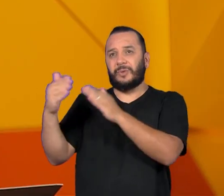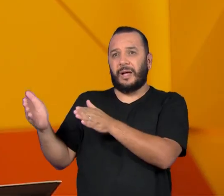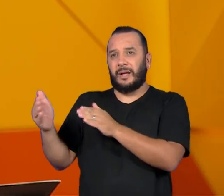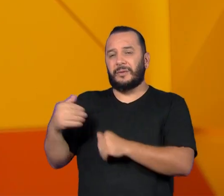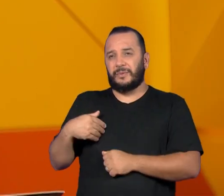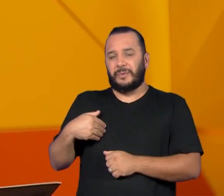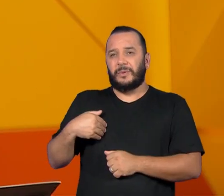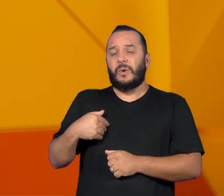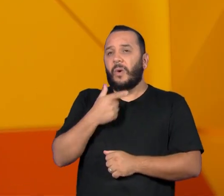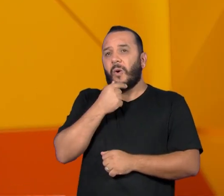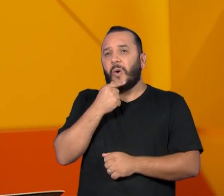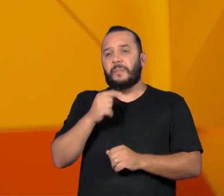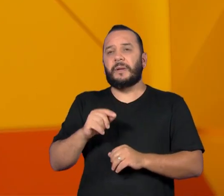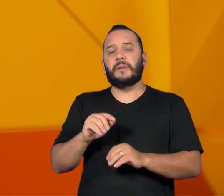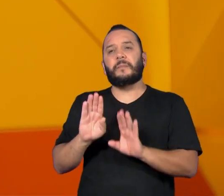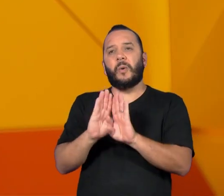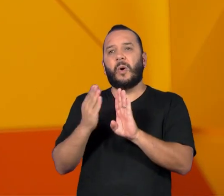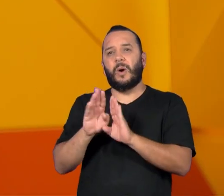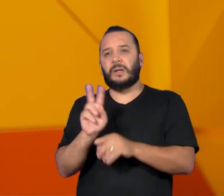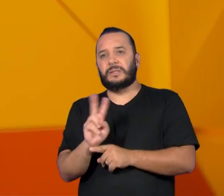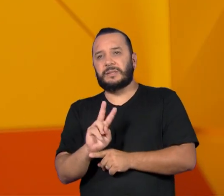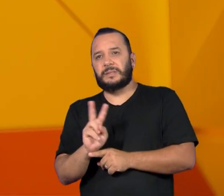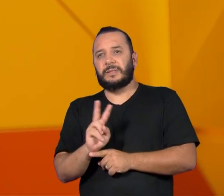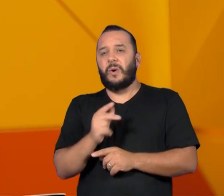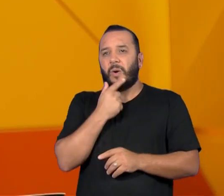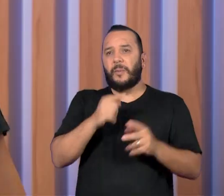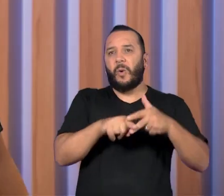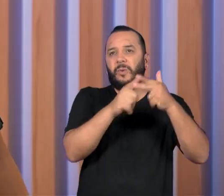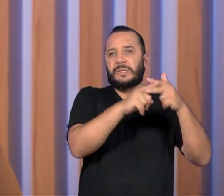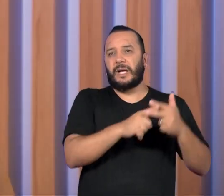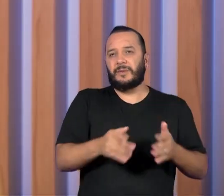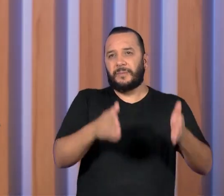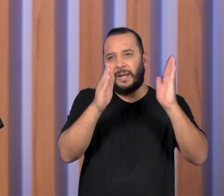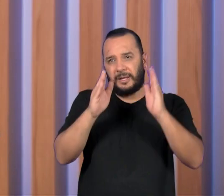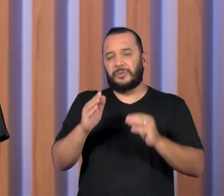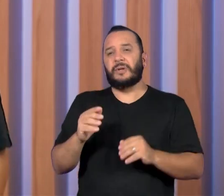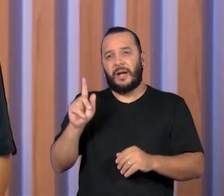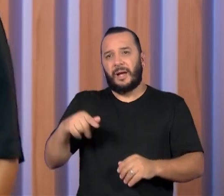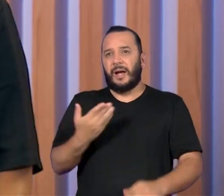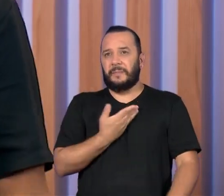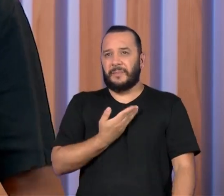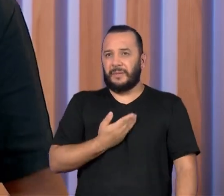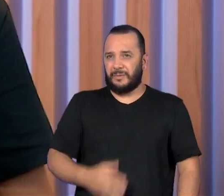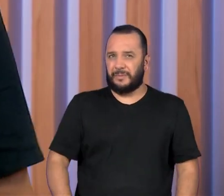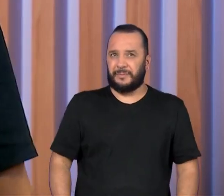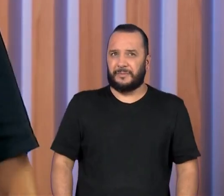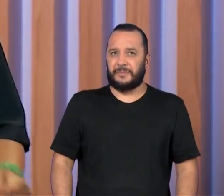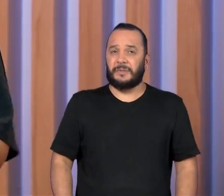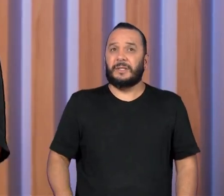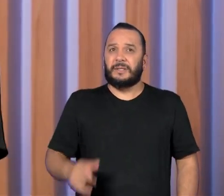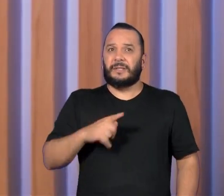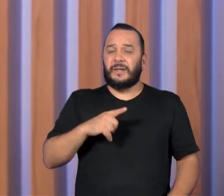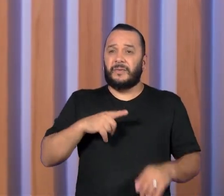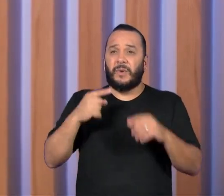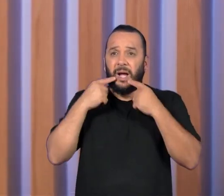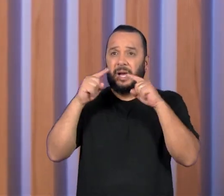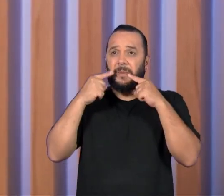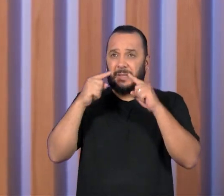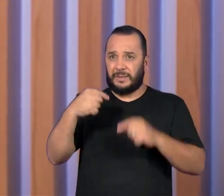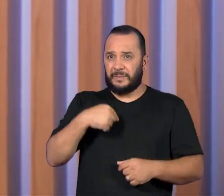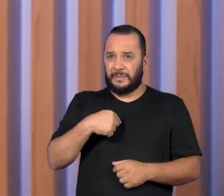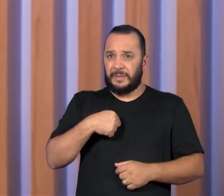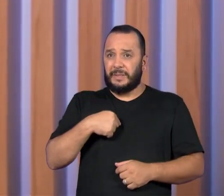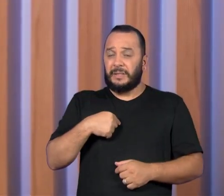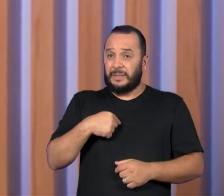porteiros, os zeladores, eram eles que viraram meus amigos. O reclamar, eu recebi uma vez, a minha patroa recebeu uma reclamação porque eu andei no